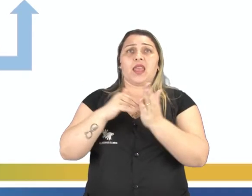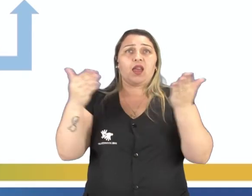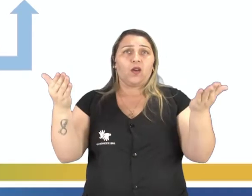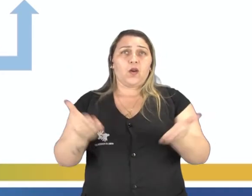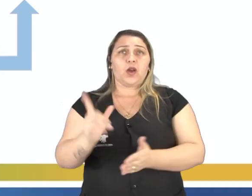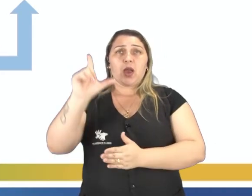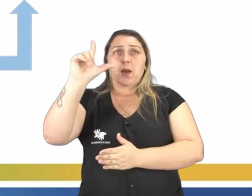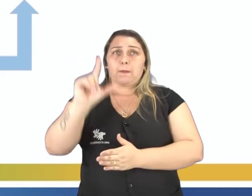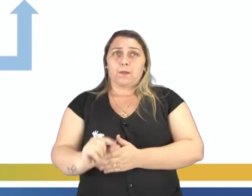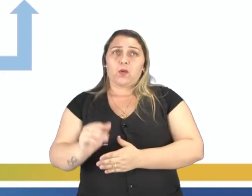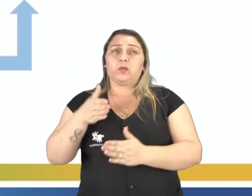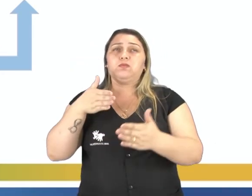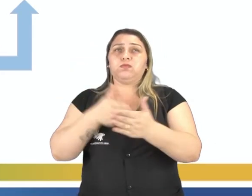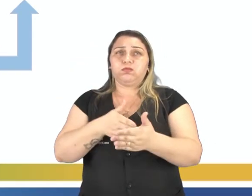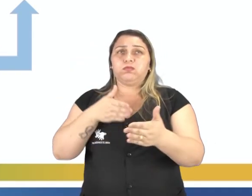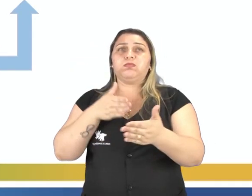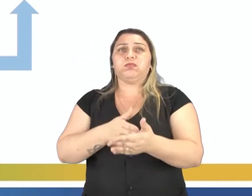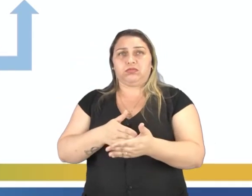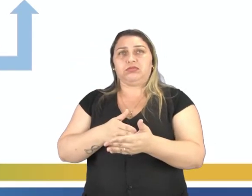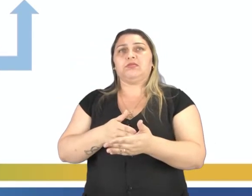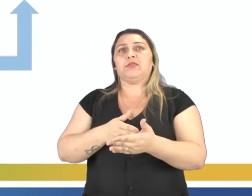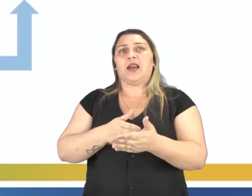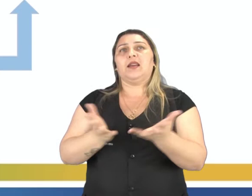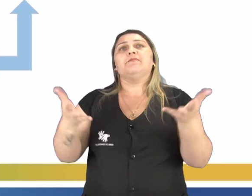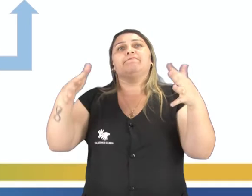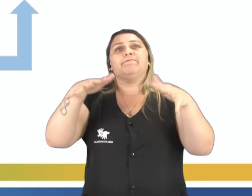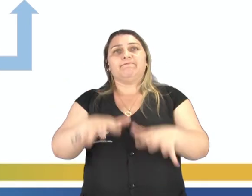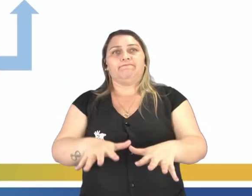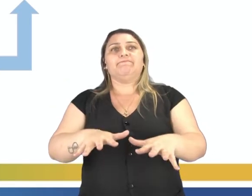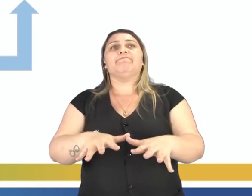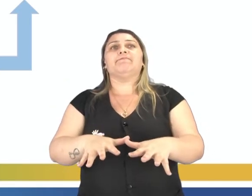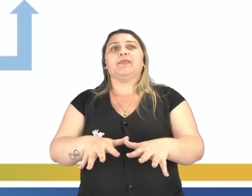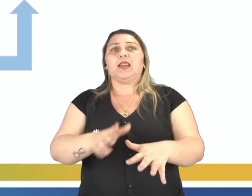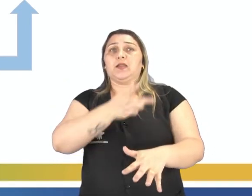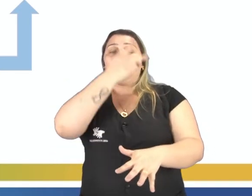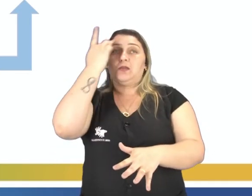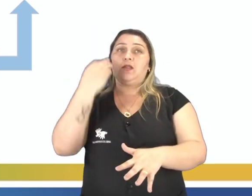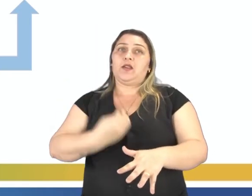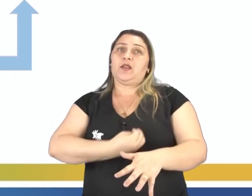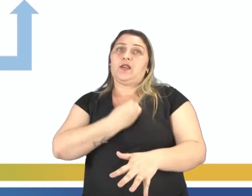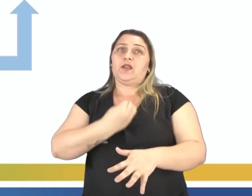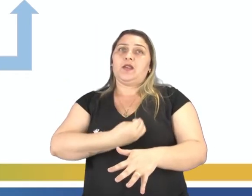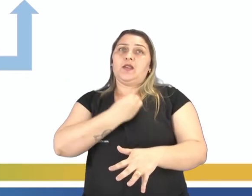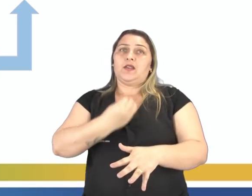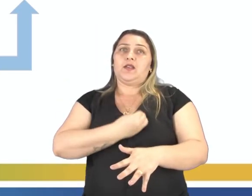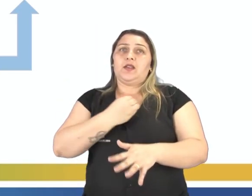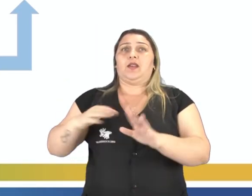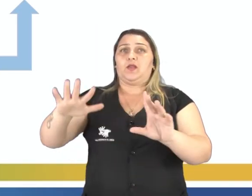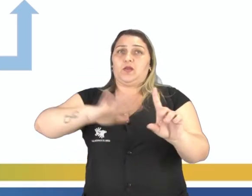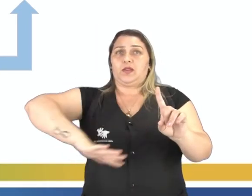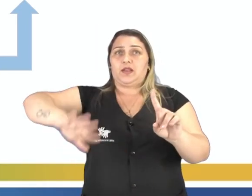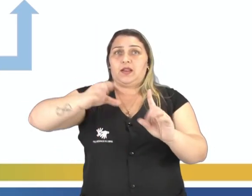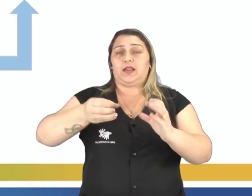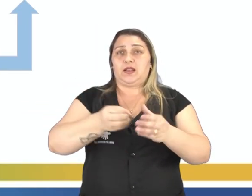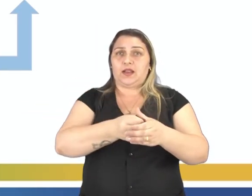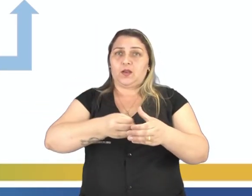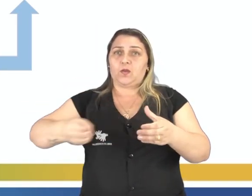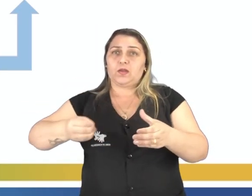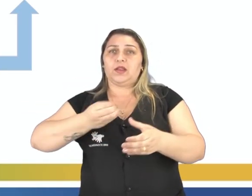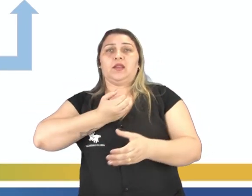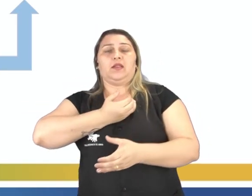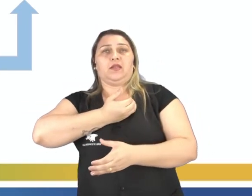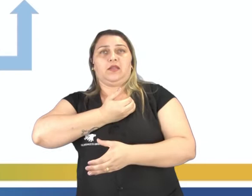intervenções afirmativas foram destinadas à inclusão daqueles que vivem às margens do chantilly social. As cotas raciais e as